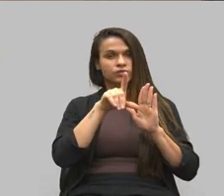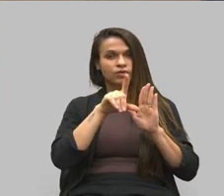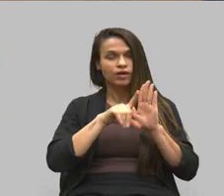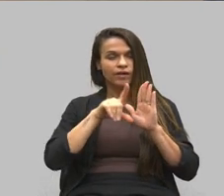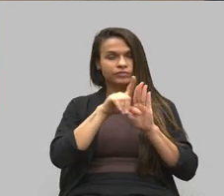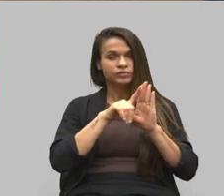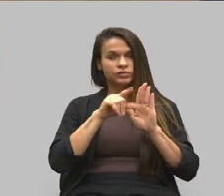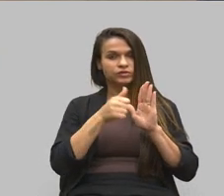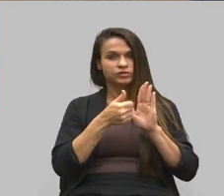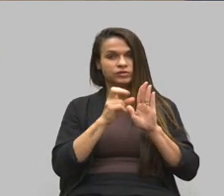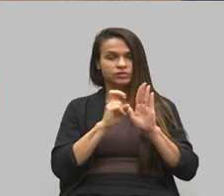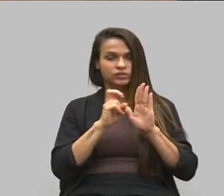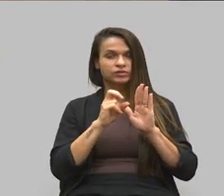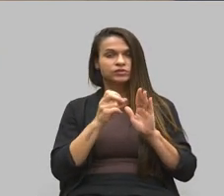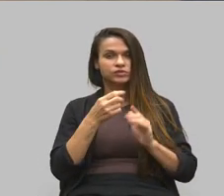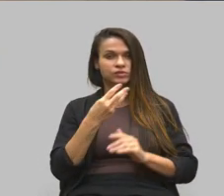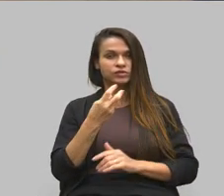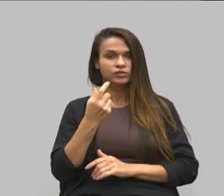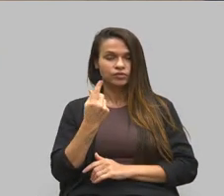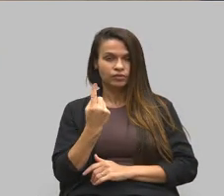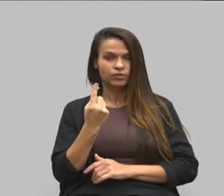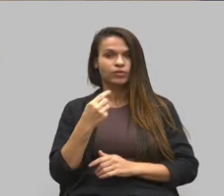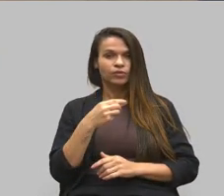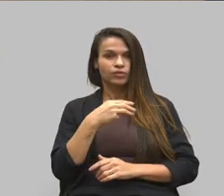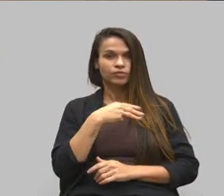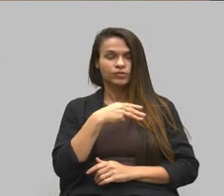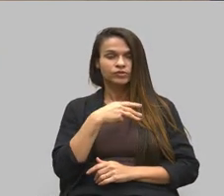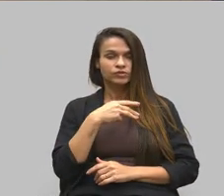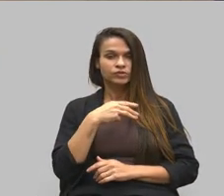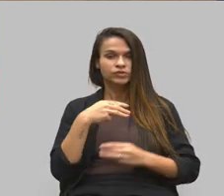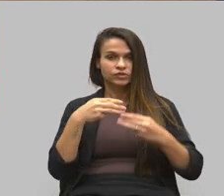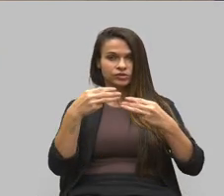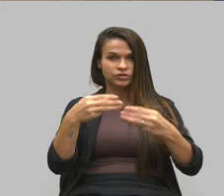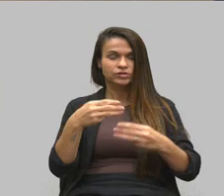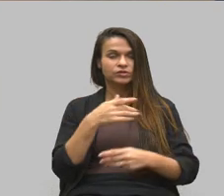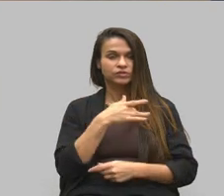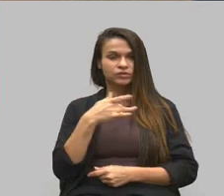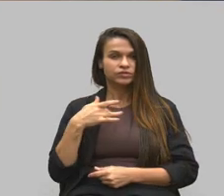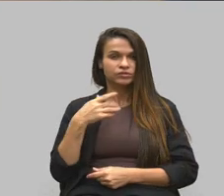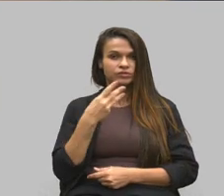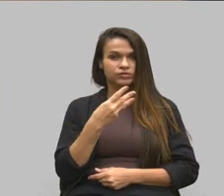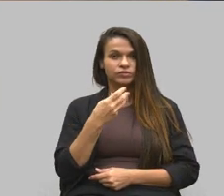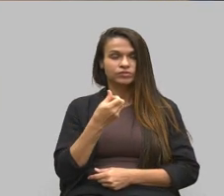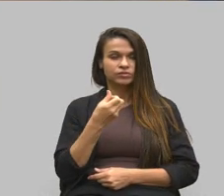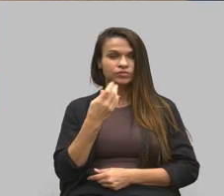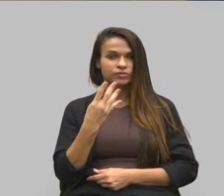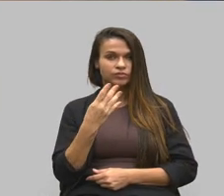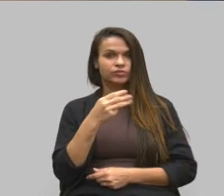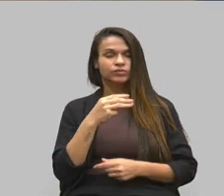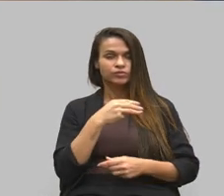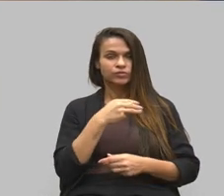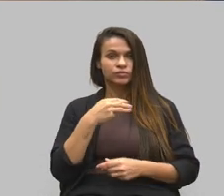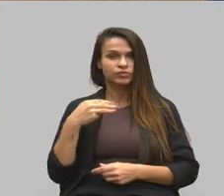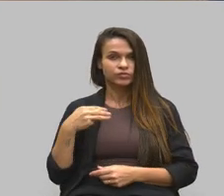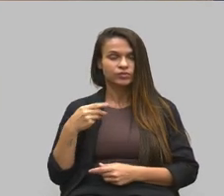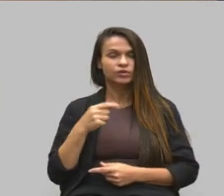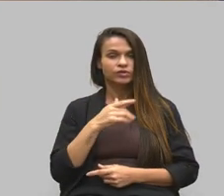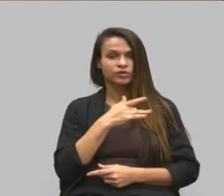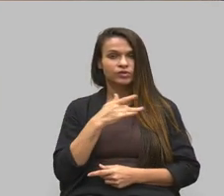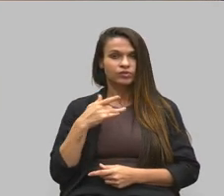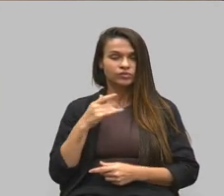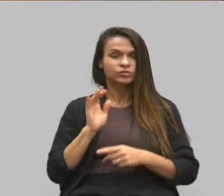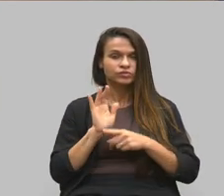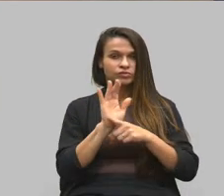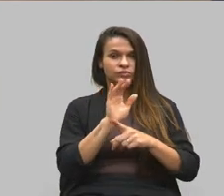1531 de 2001 do Ministério da Saúde e 364 de21 do Ministério da Saúde da Secretaria de Assistência